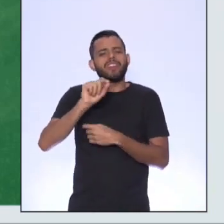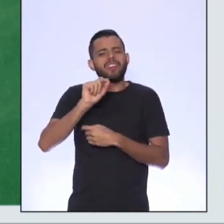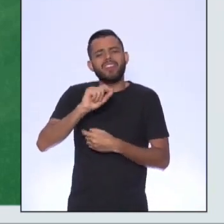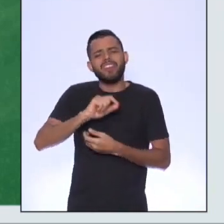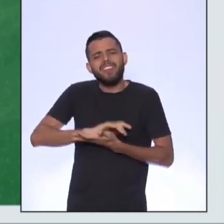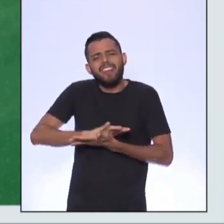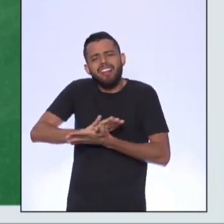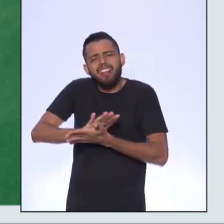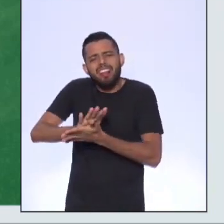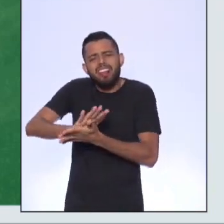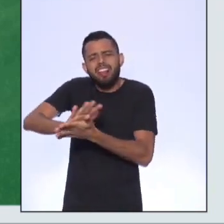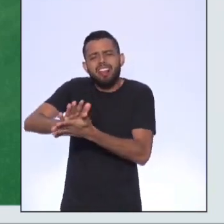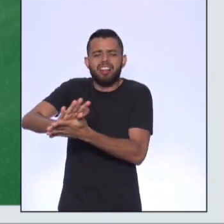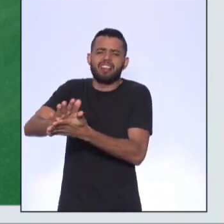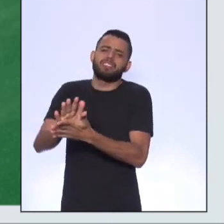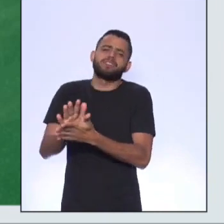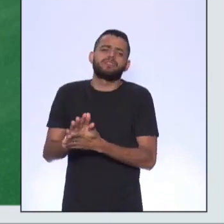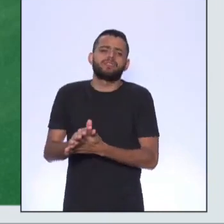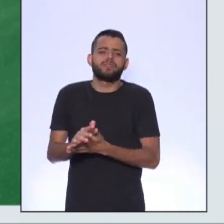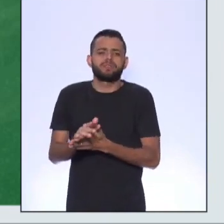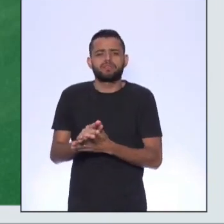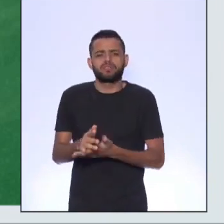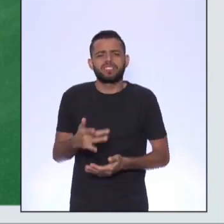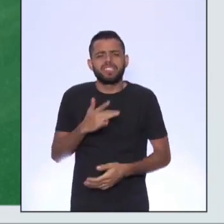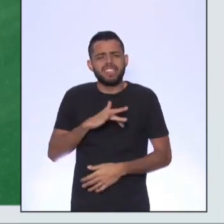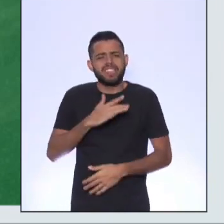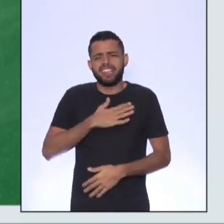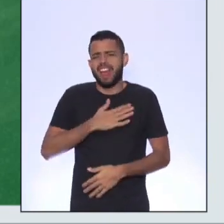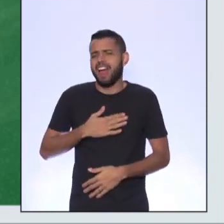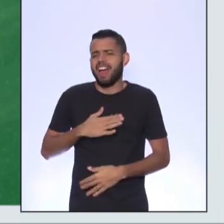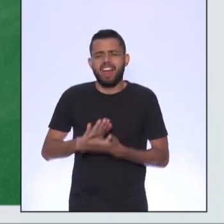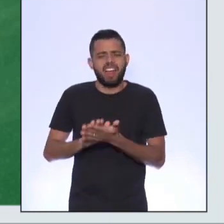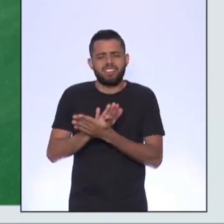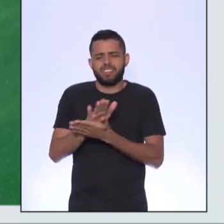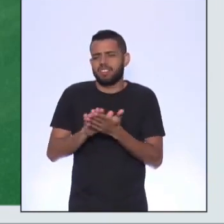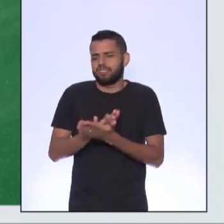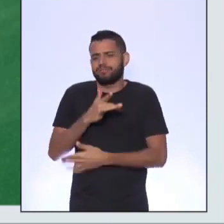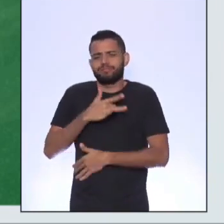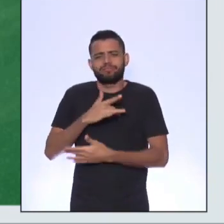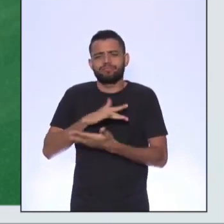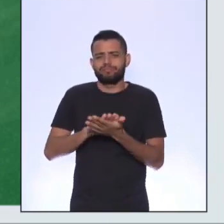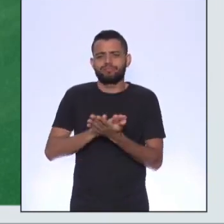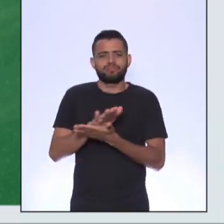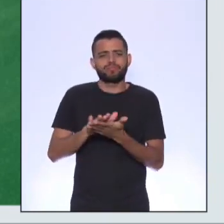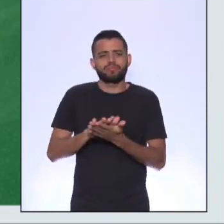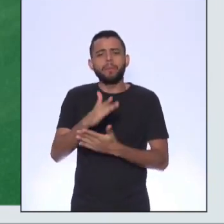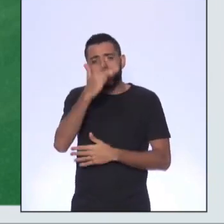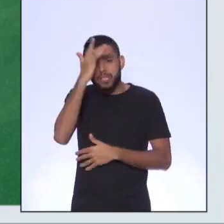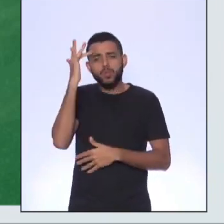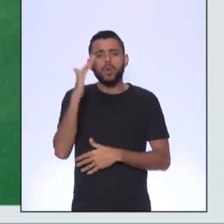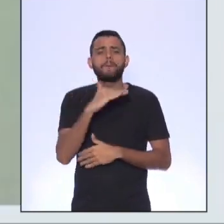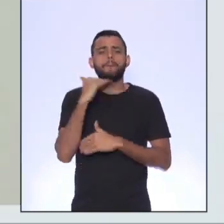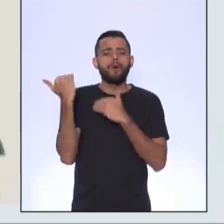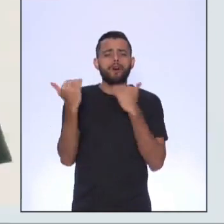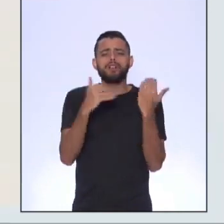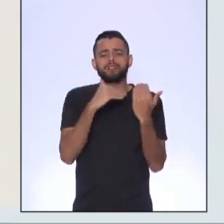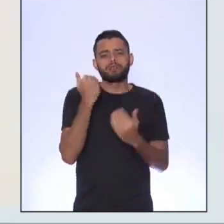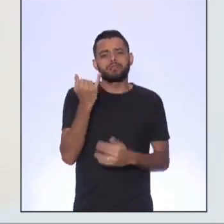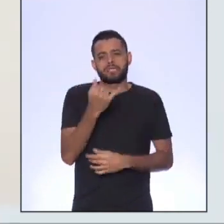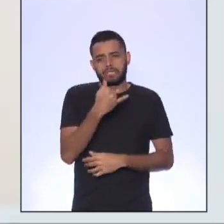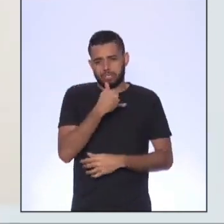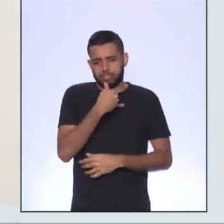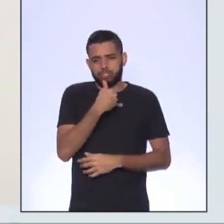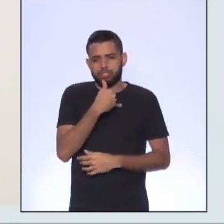e soterradas, sem dó nem piedade, vidas ceifadas, triste humanidade.